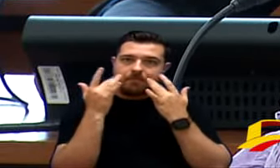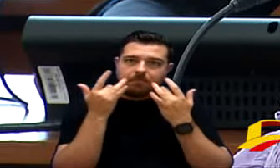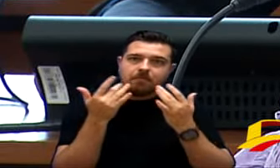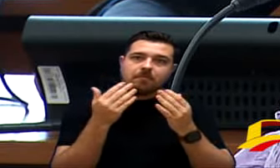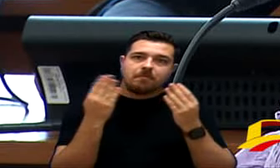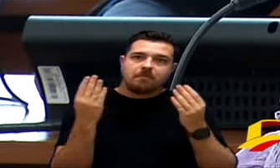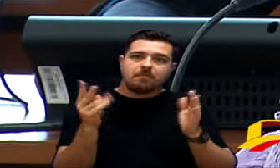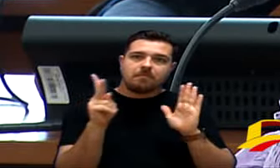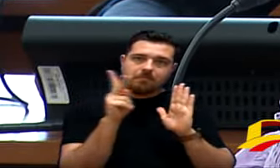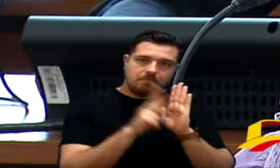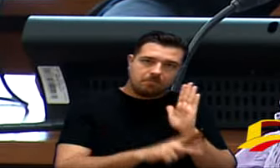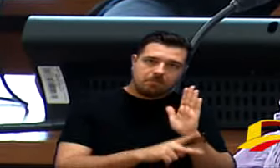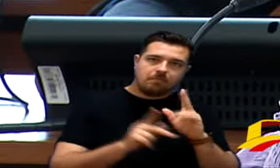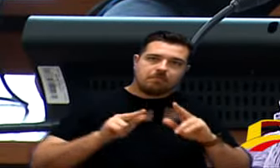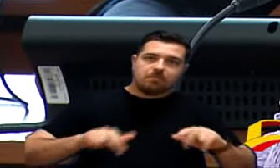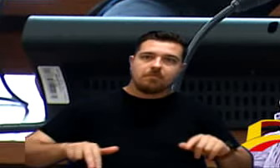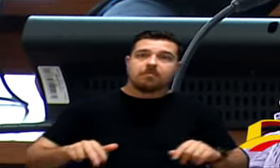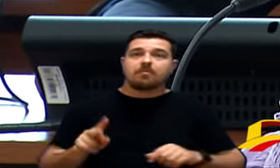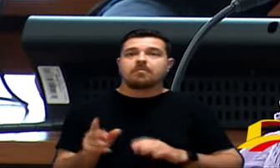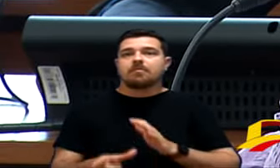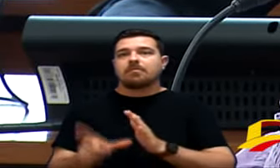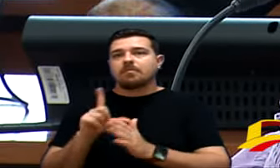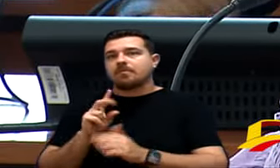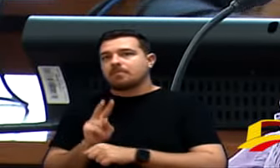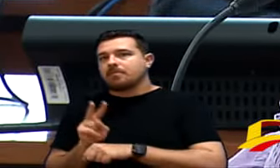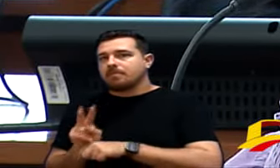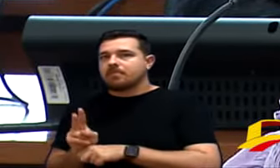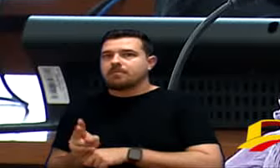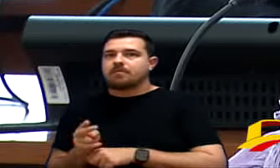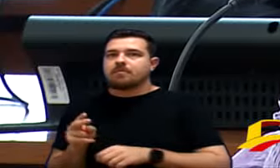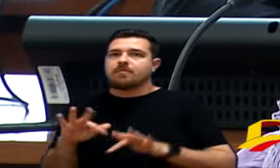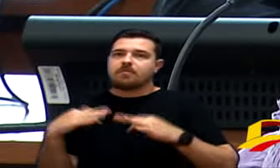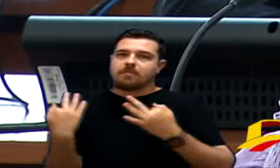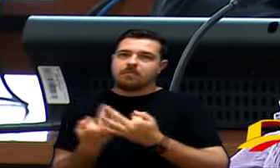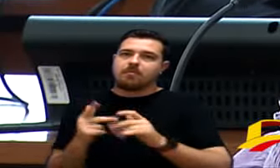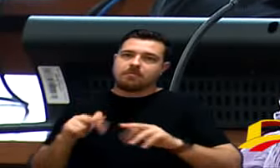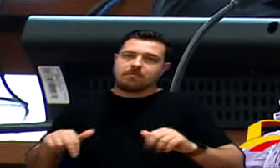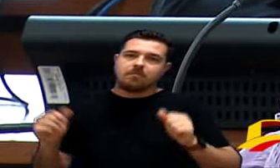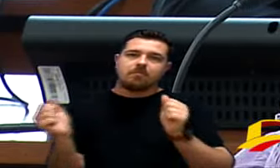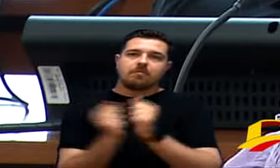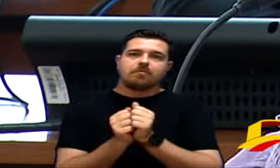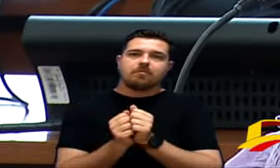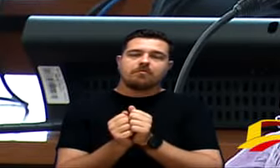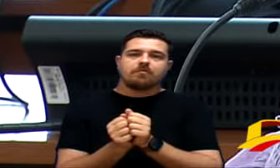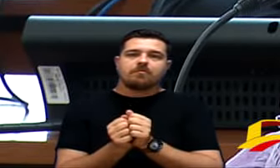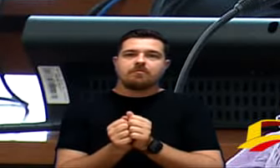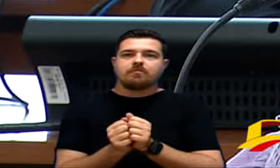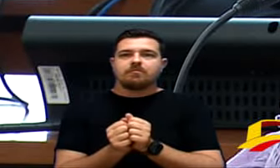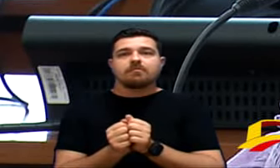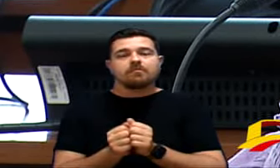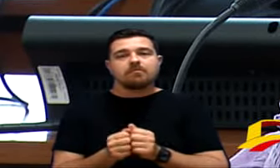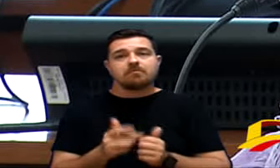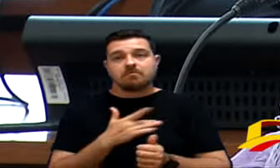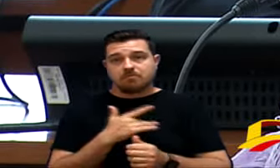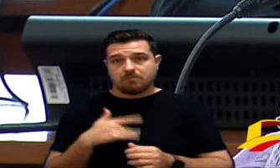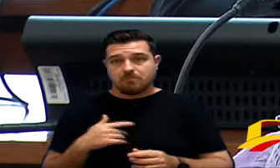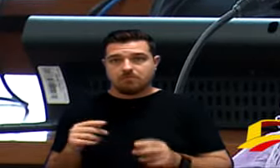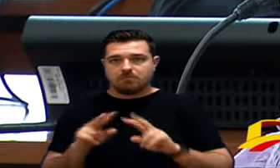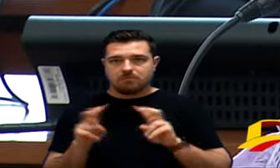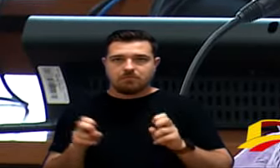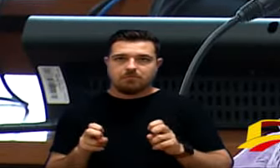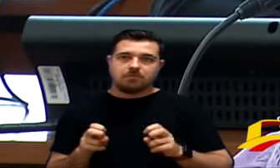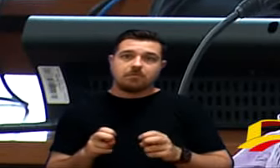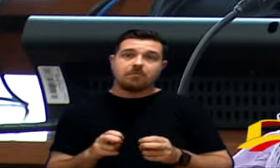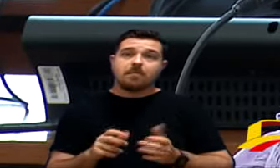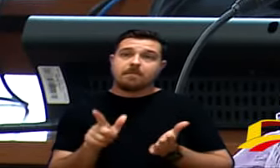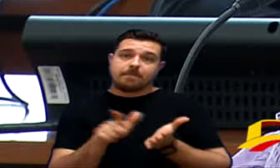o projeto da prevenção da violência doméstica familiar junto com a agente comunitário de saúde pensando